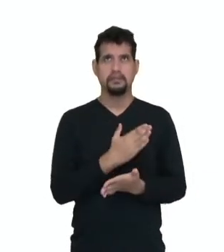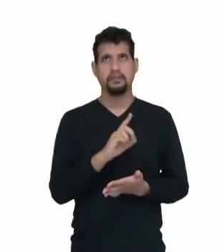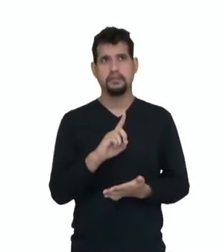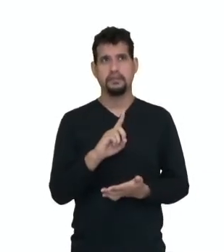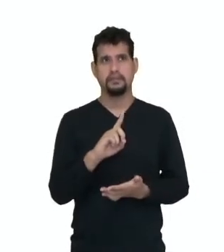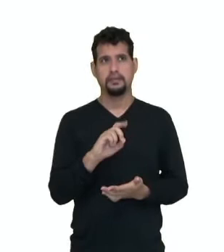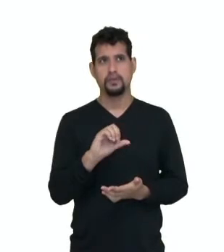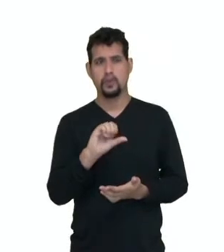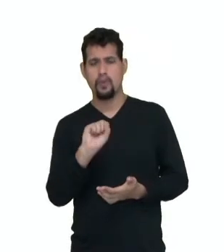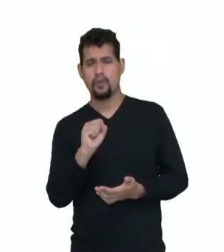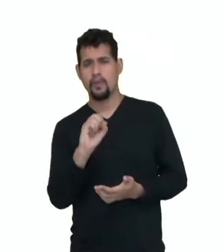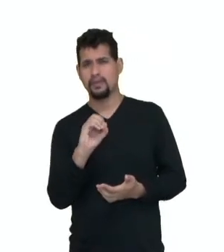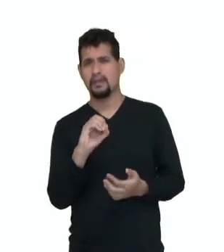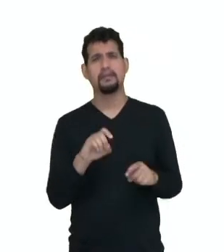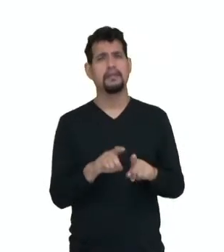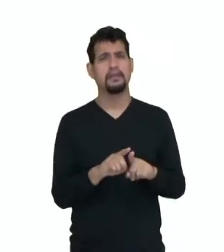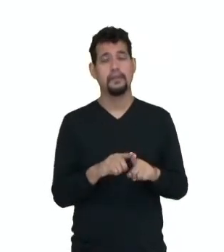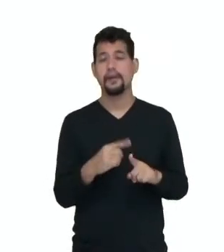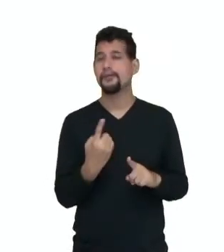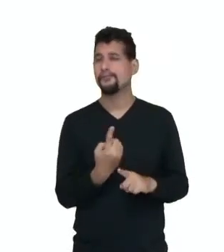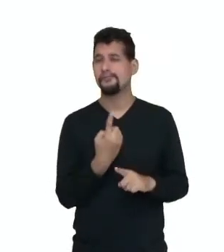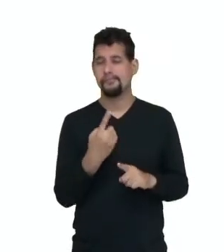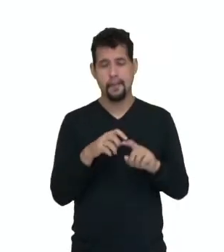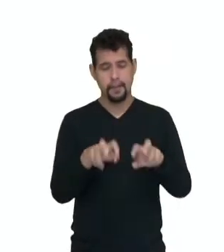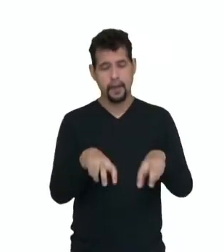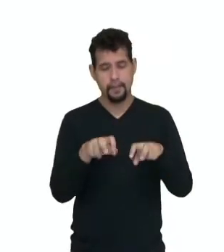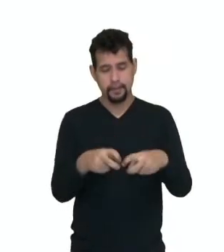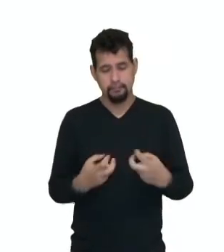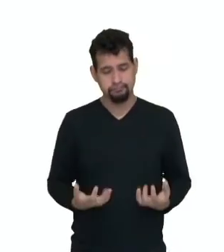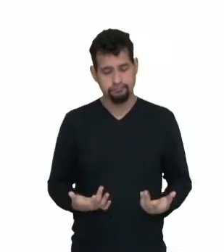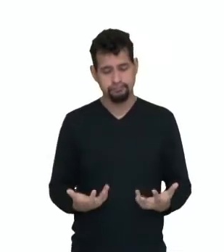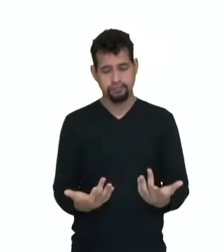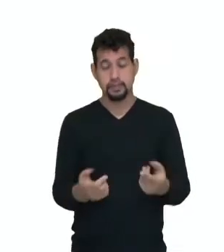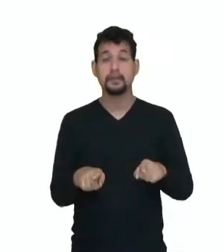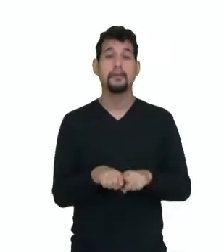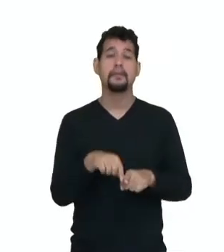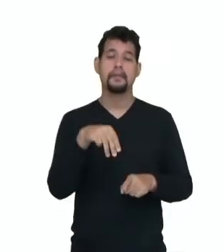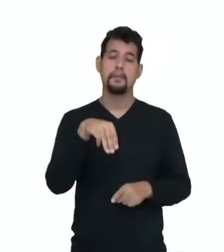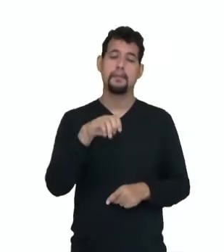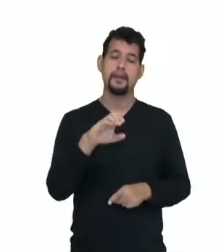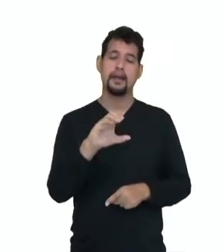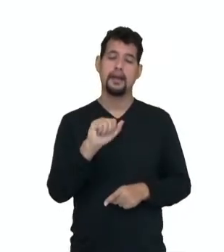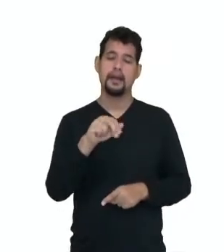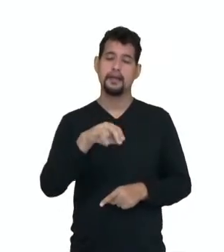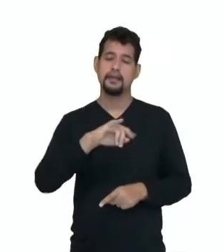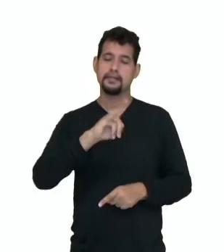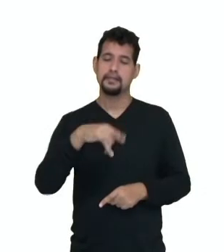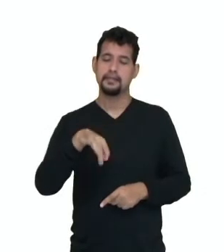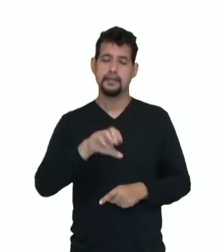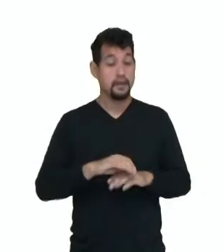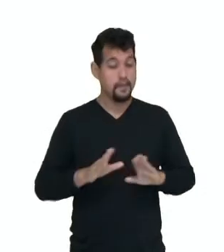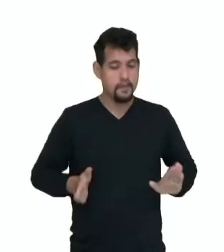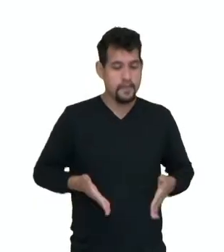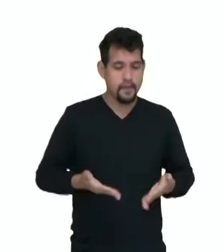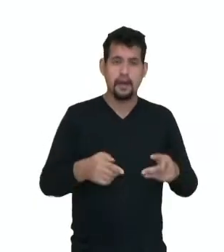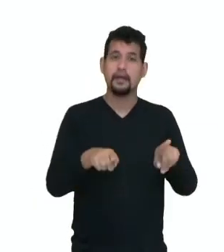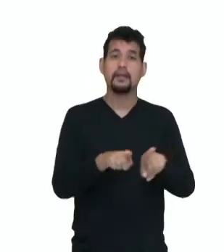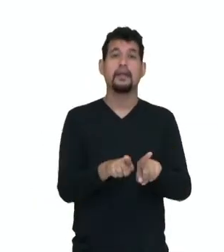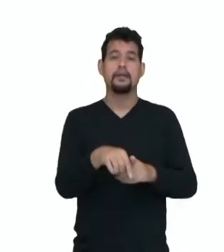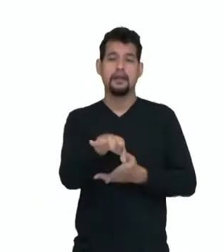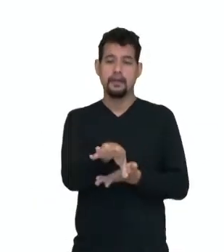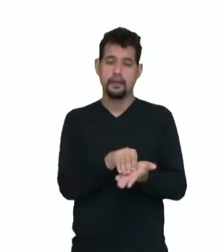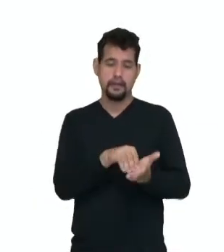monocultura, que é aquela produção de um tipo só de cultura, e a mecanização foram estimuladas e consideradas modelo